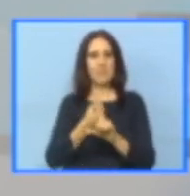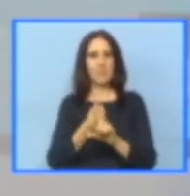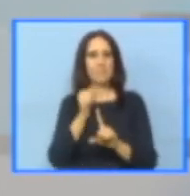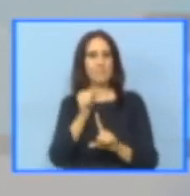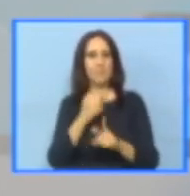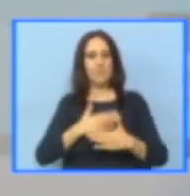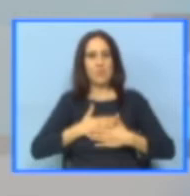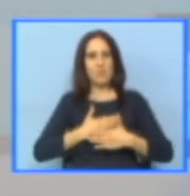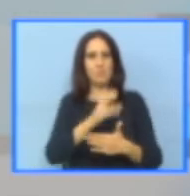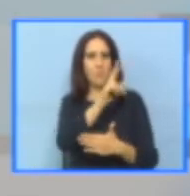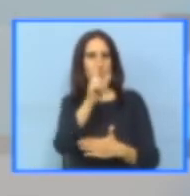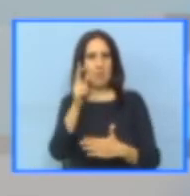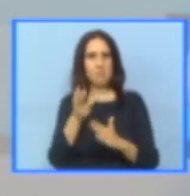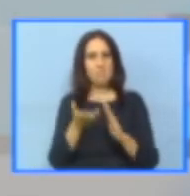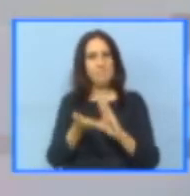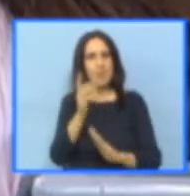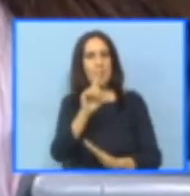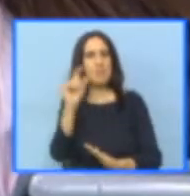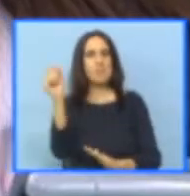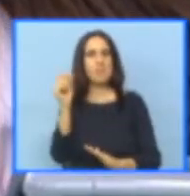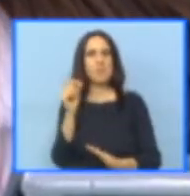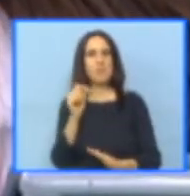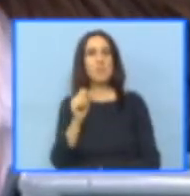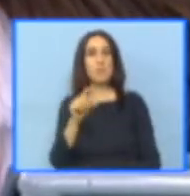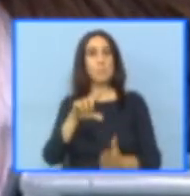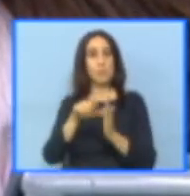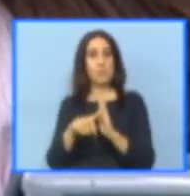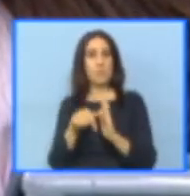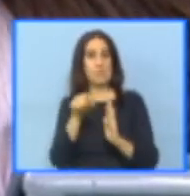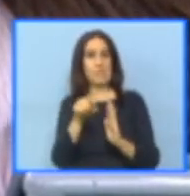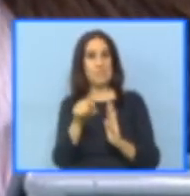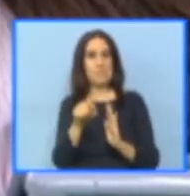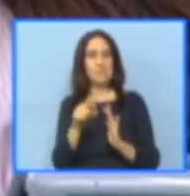do voluntariado missionário, de partirem para estes projetos,